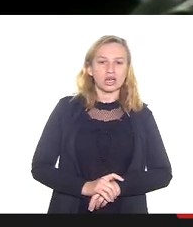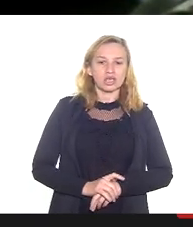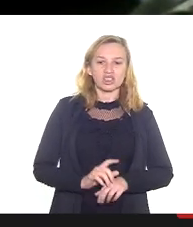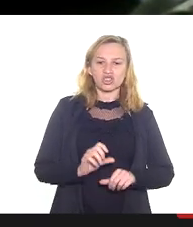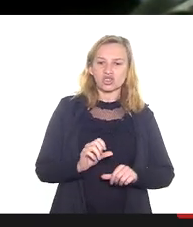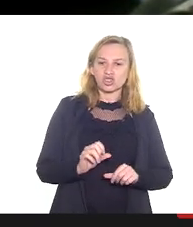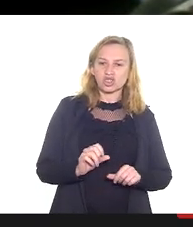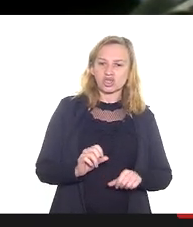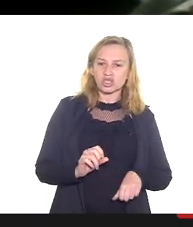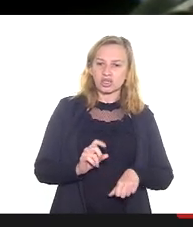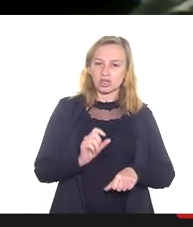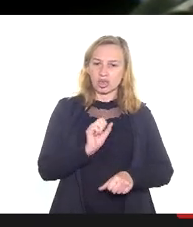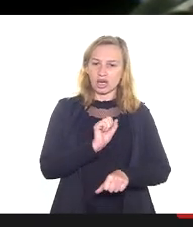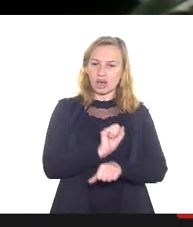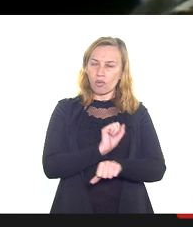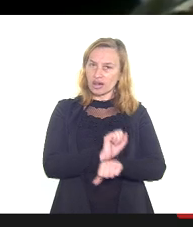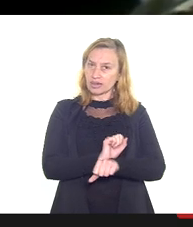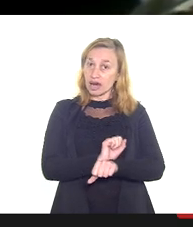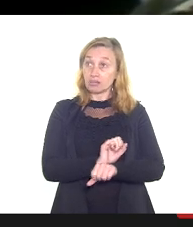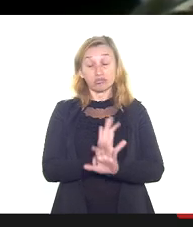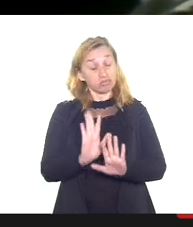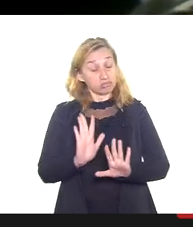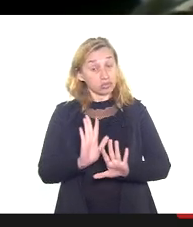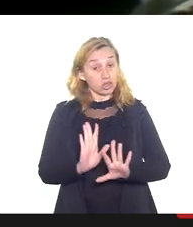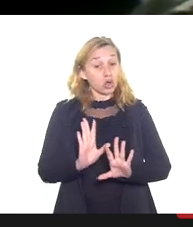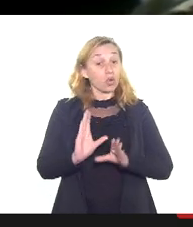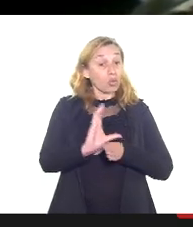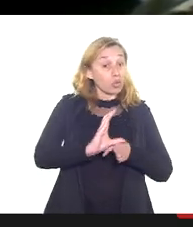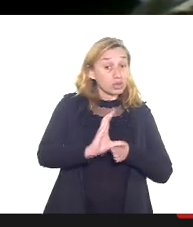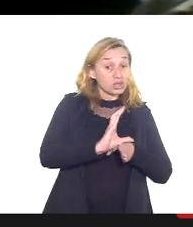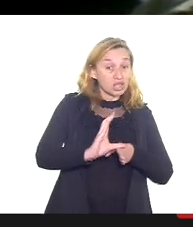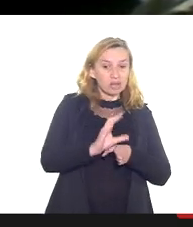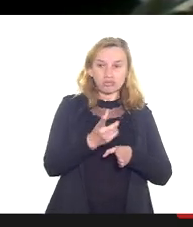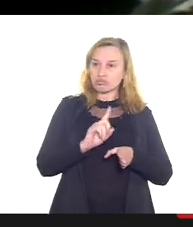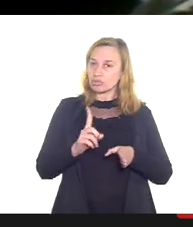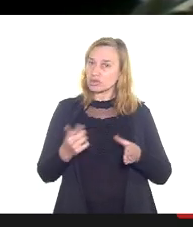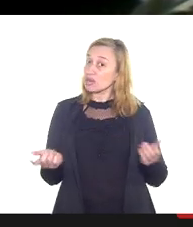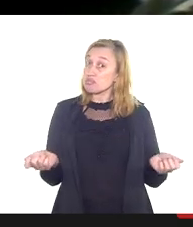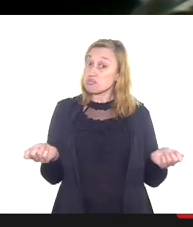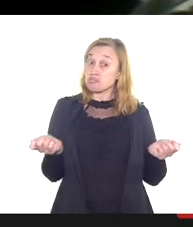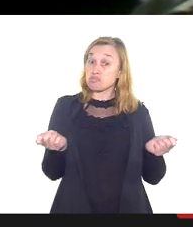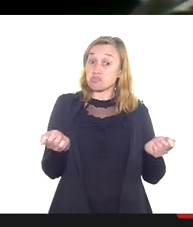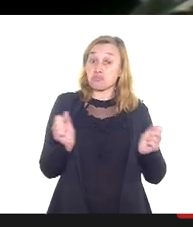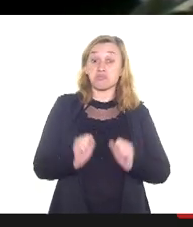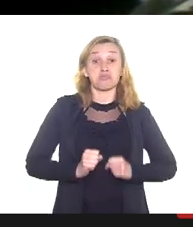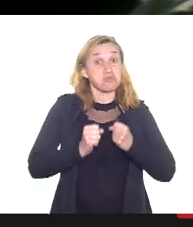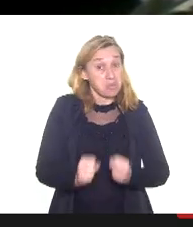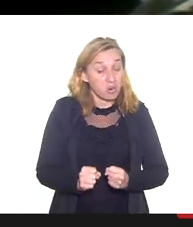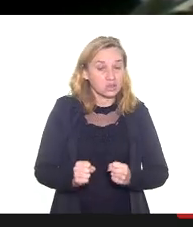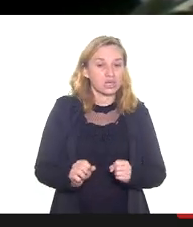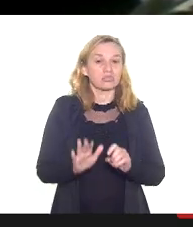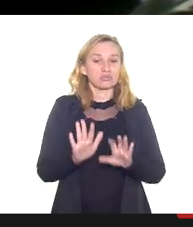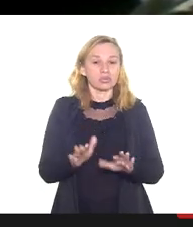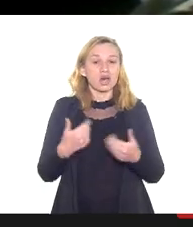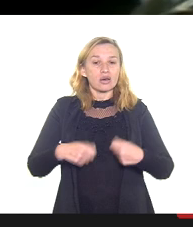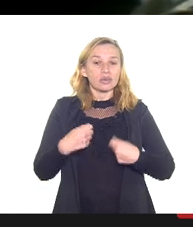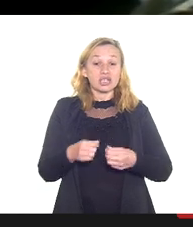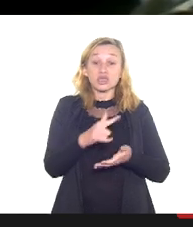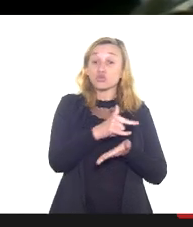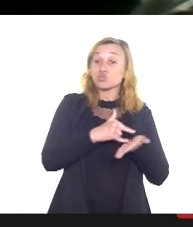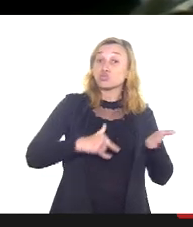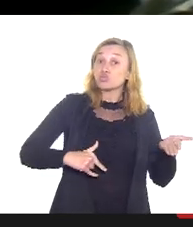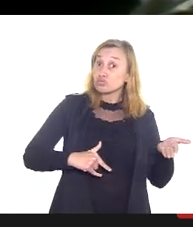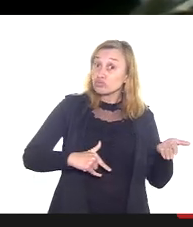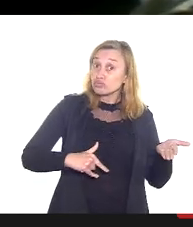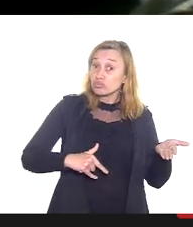adiar, isso é uma coisa que o Conselho não tem esse poder. Teria que haver um